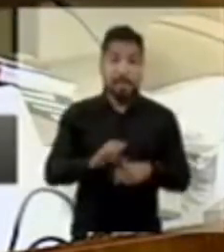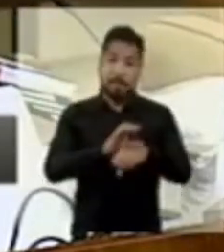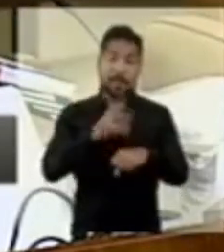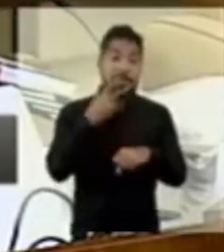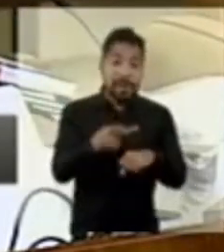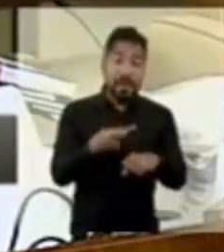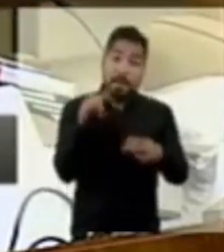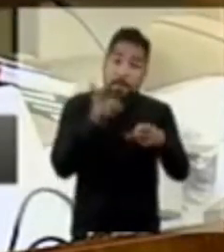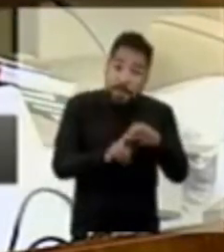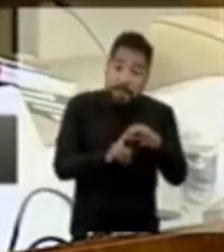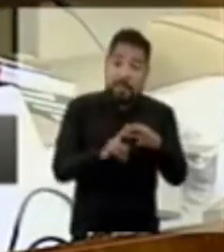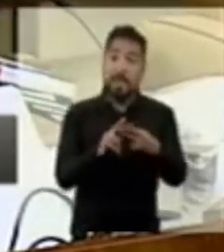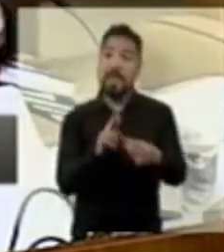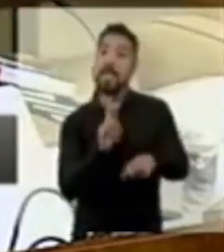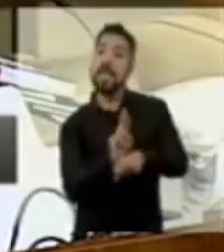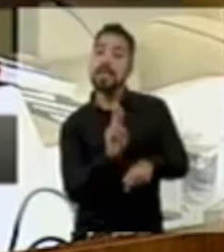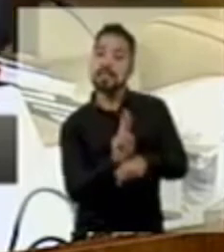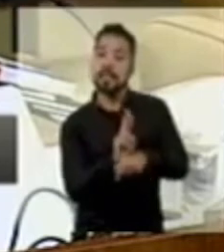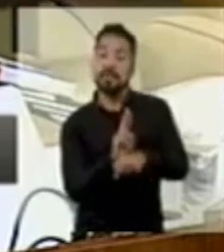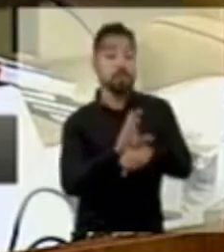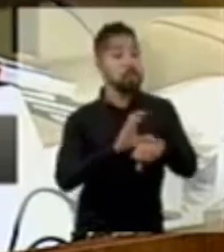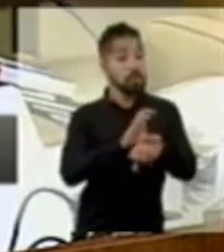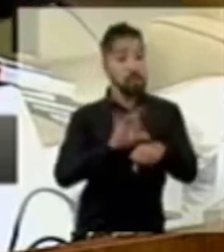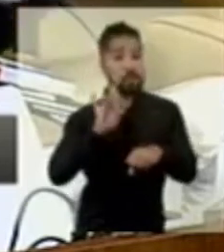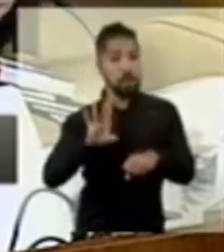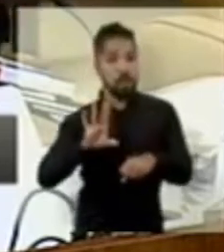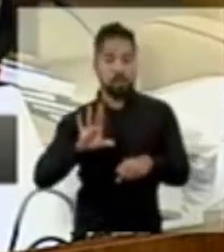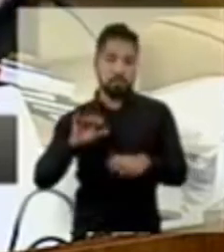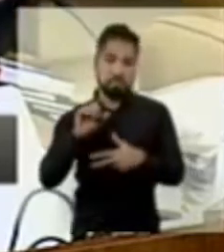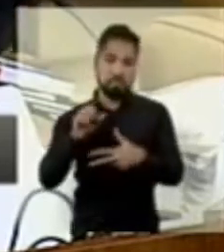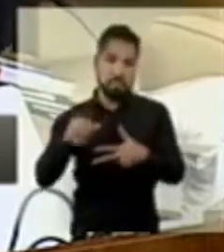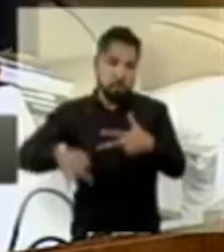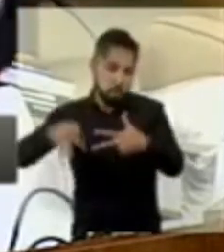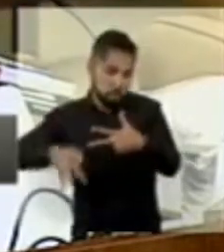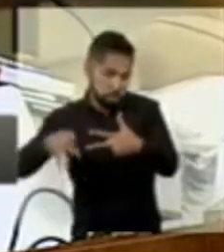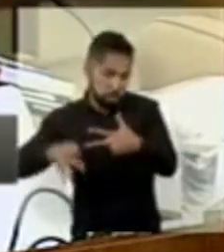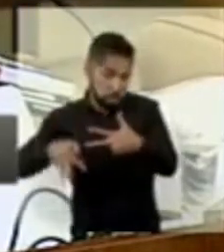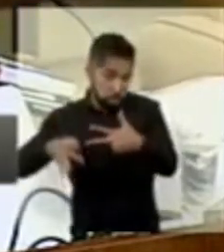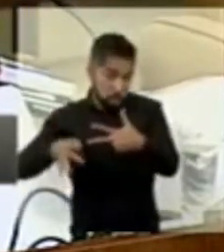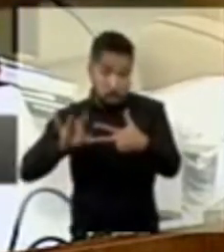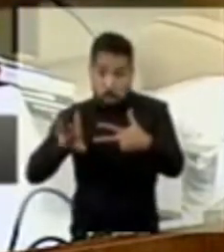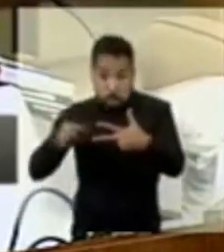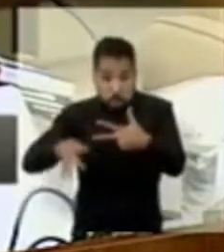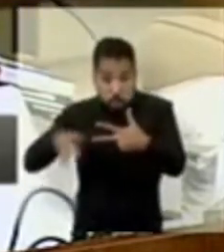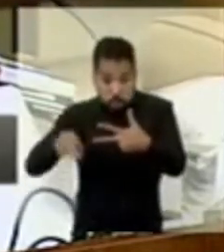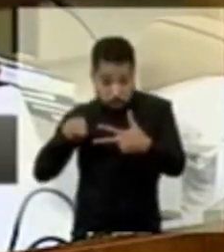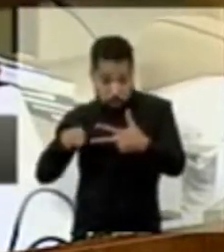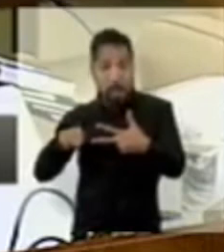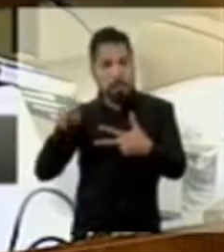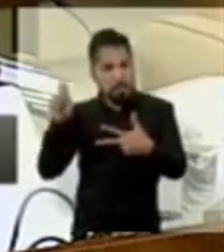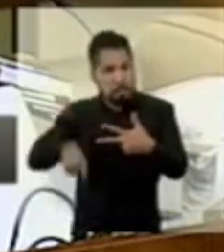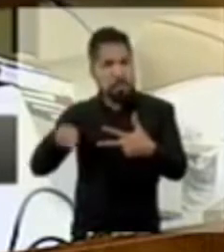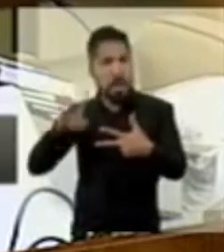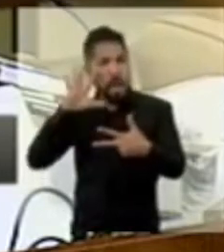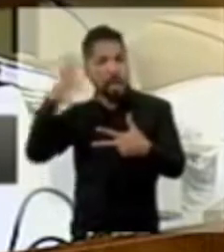reserva de jurisdição só o poder judiciário salvo exceções especialistas só o poder judiciário é que pode